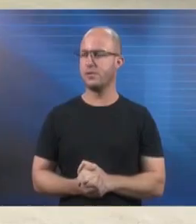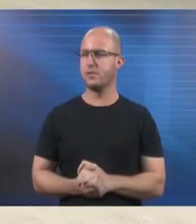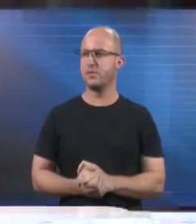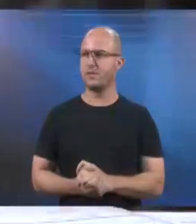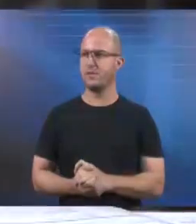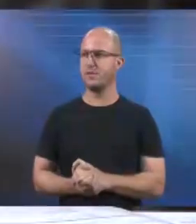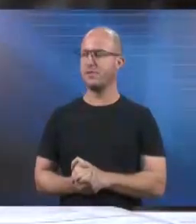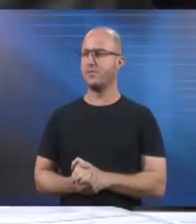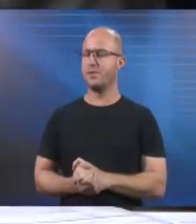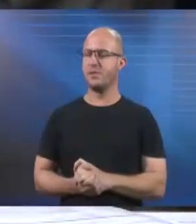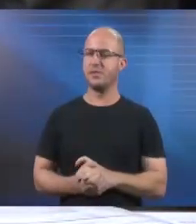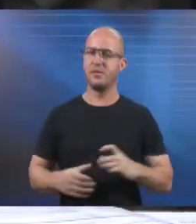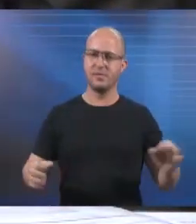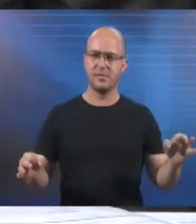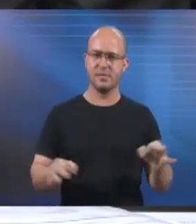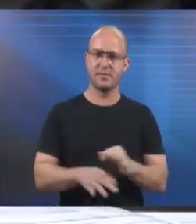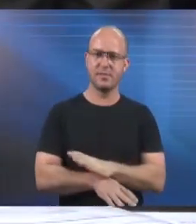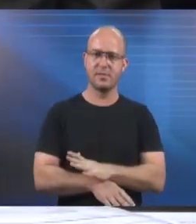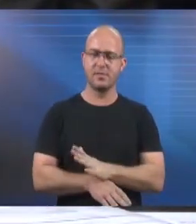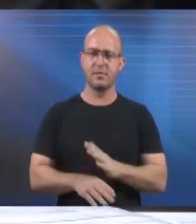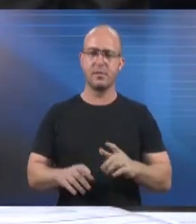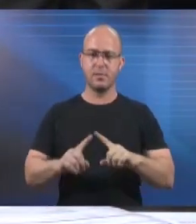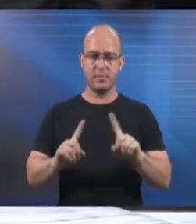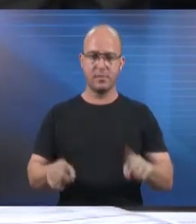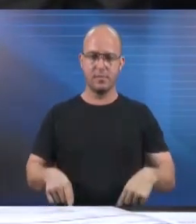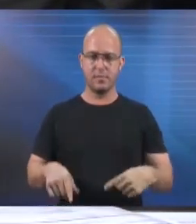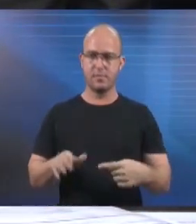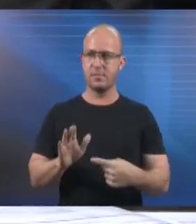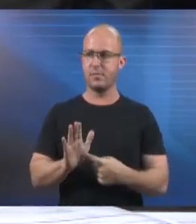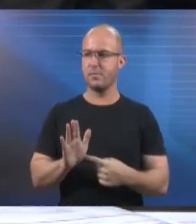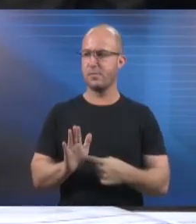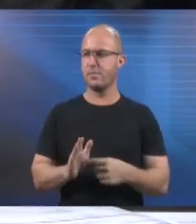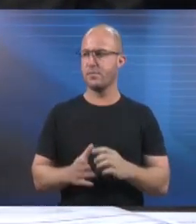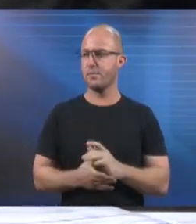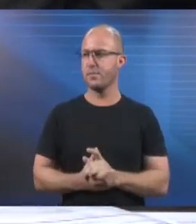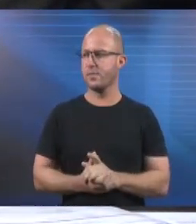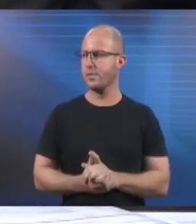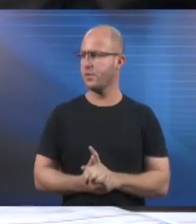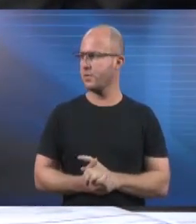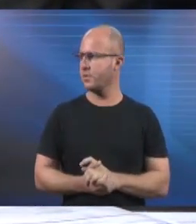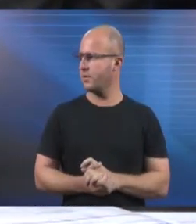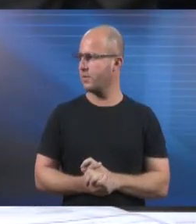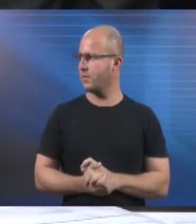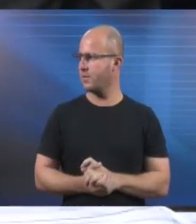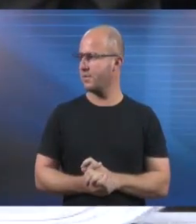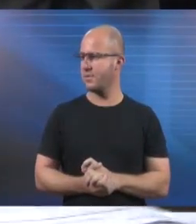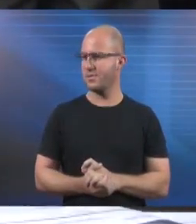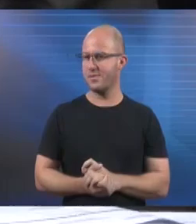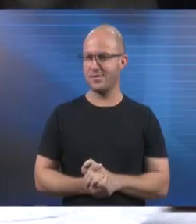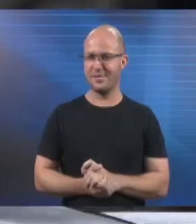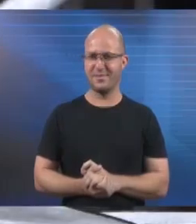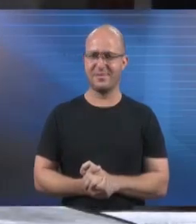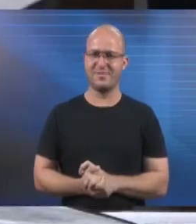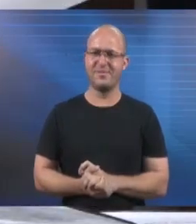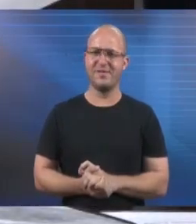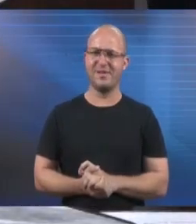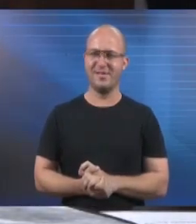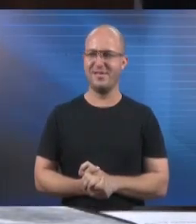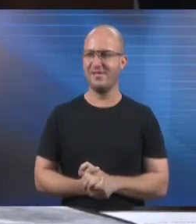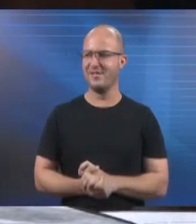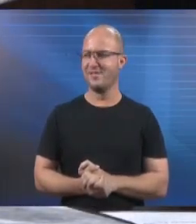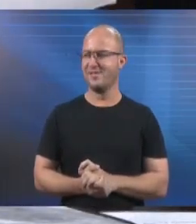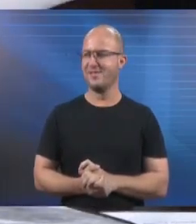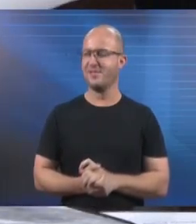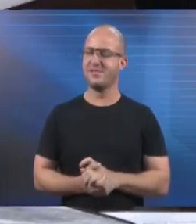conosco está encerrado o prazo das proposições temos aqui matérias para colocar